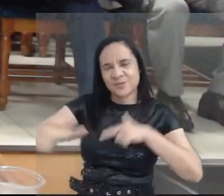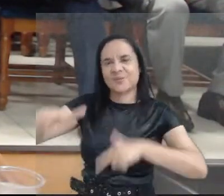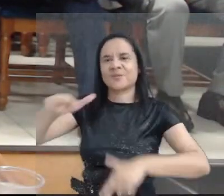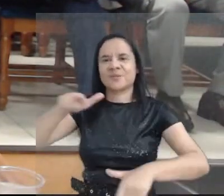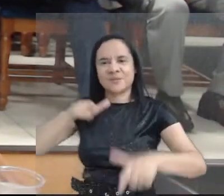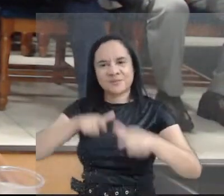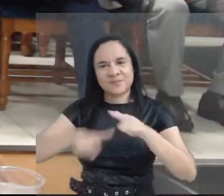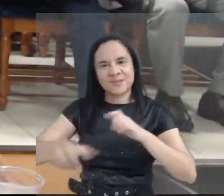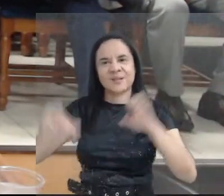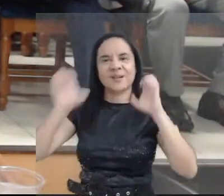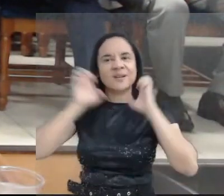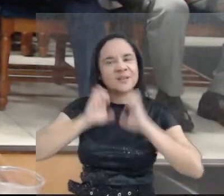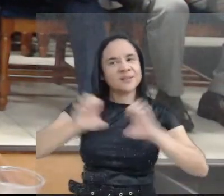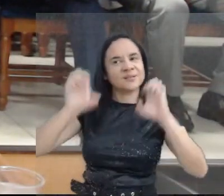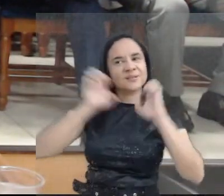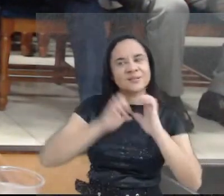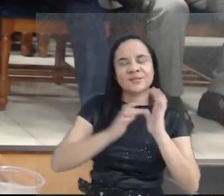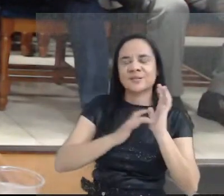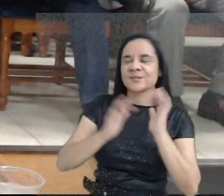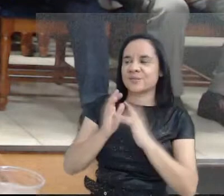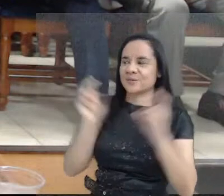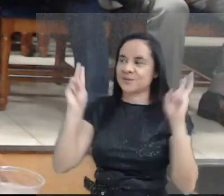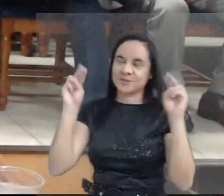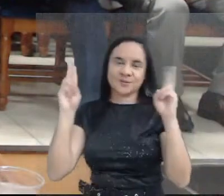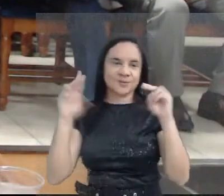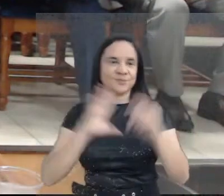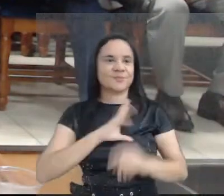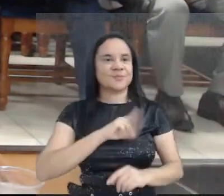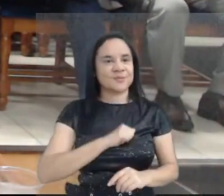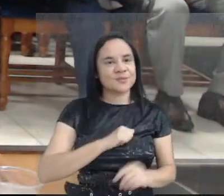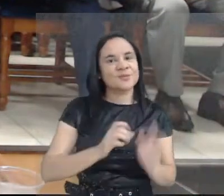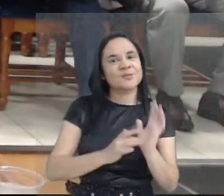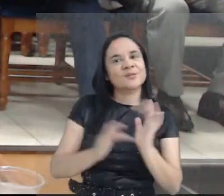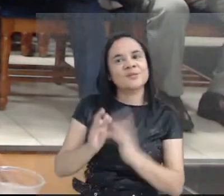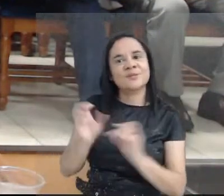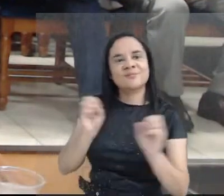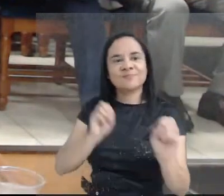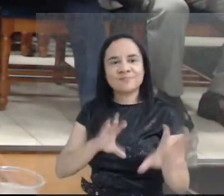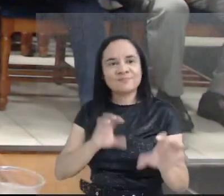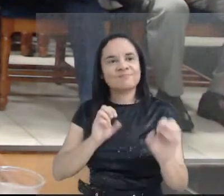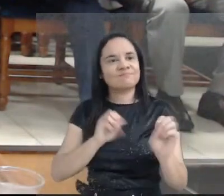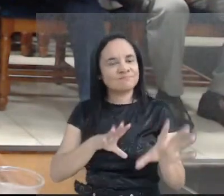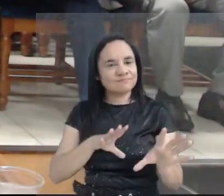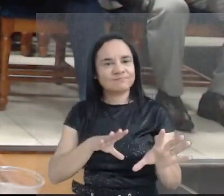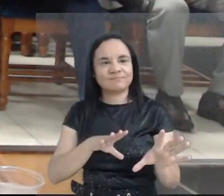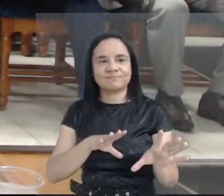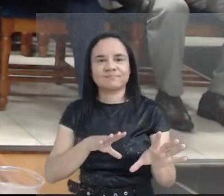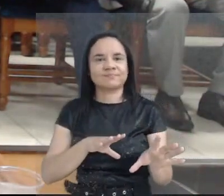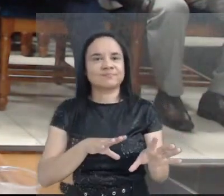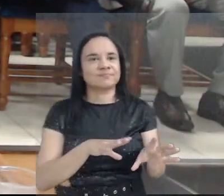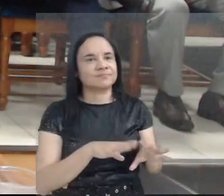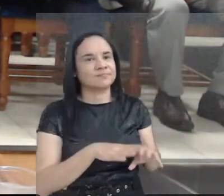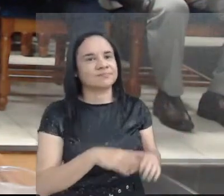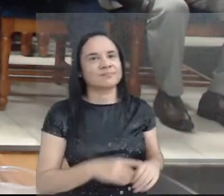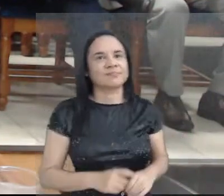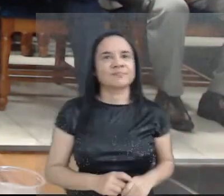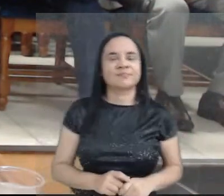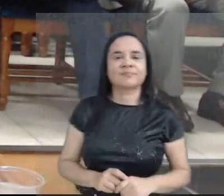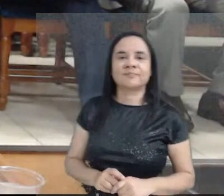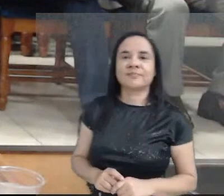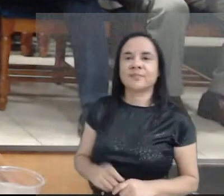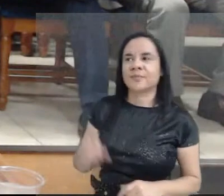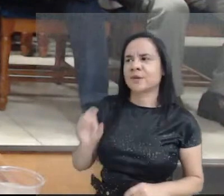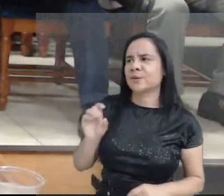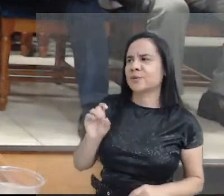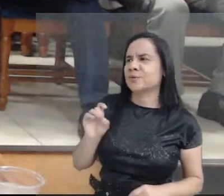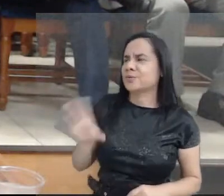3 anos e meio. E você observe, Jesus ensinava. Ele não pregava para os discípulos, exceto no sermão